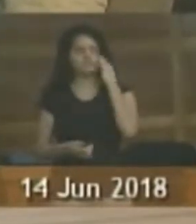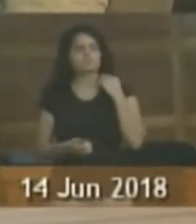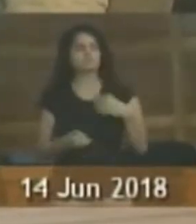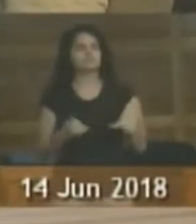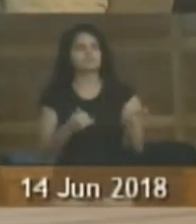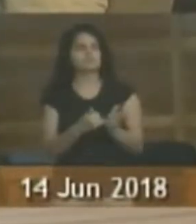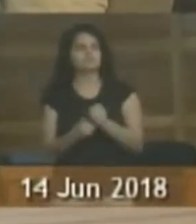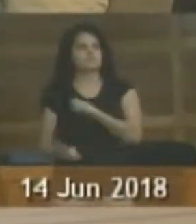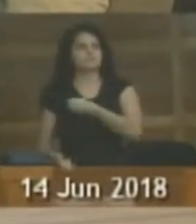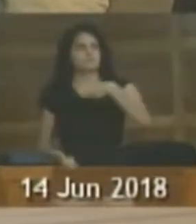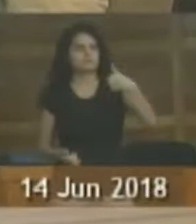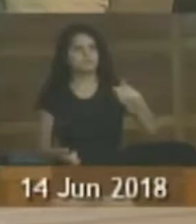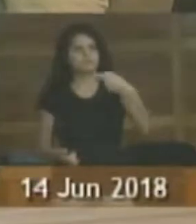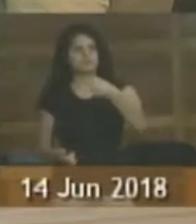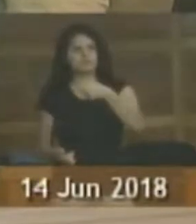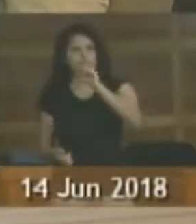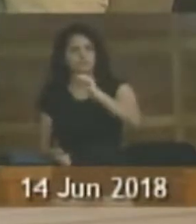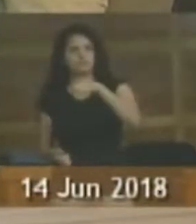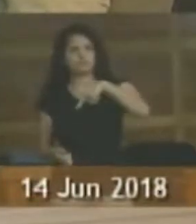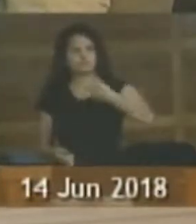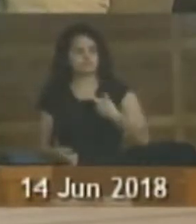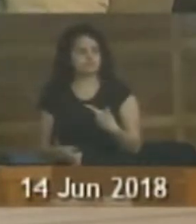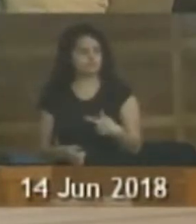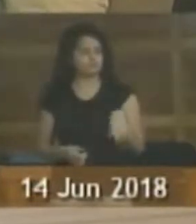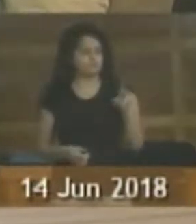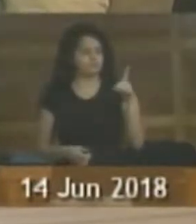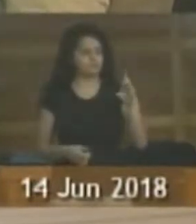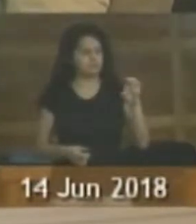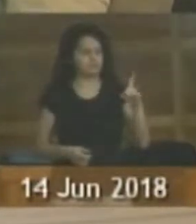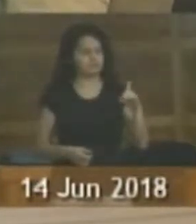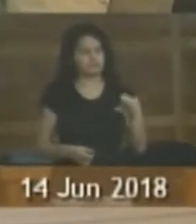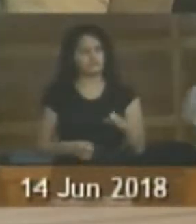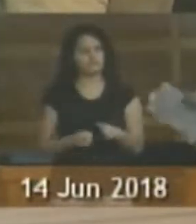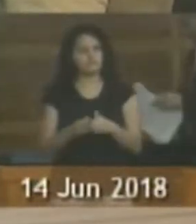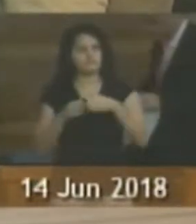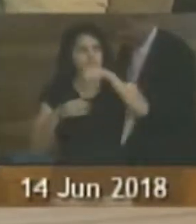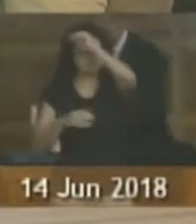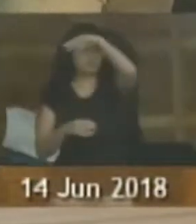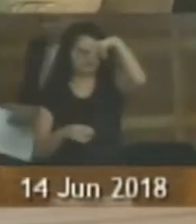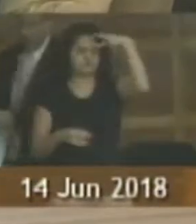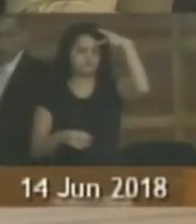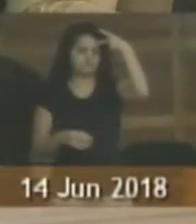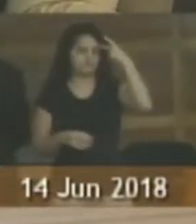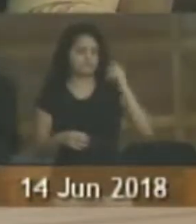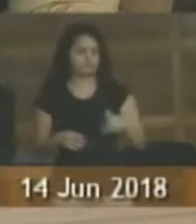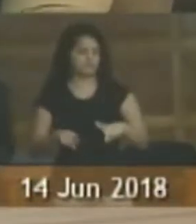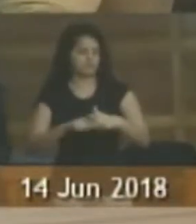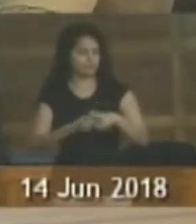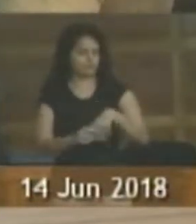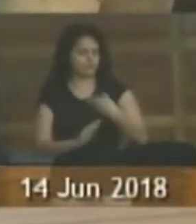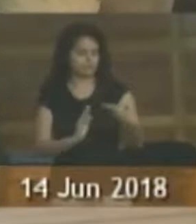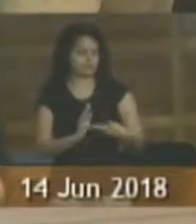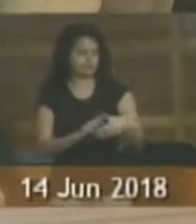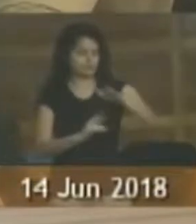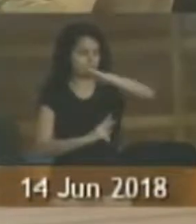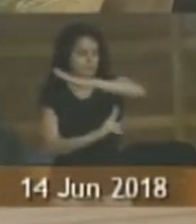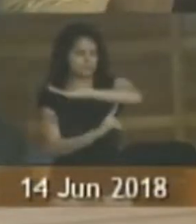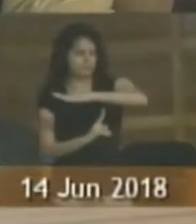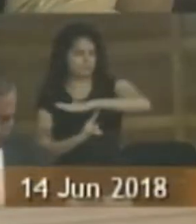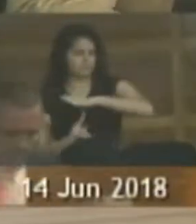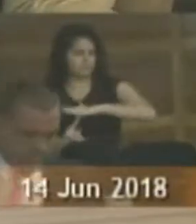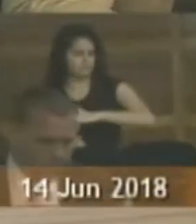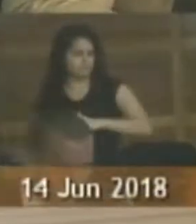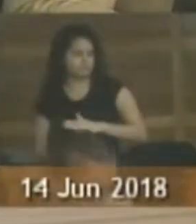Indicação 1782 de 2018, Dedé da Loteria, indicando ao prefeito municipal a manutenção geral da ponte de passagem de